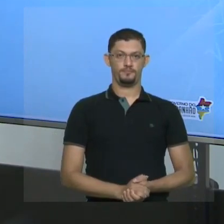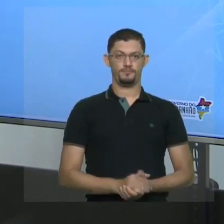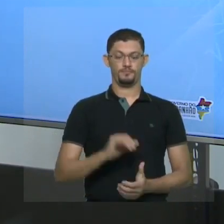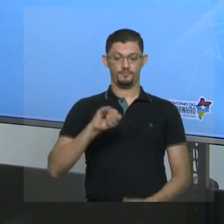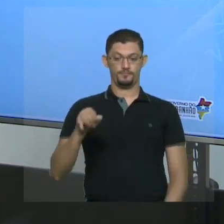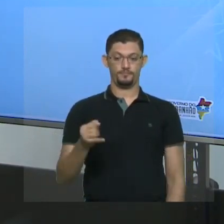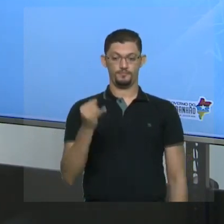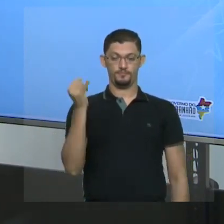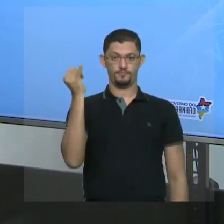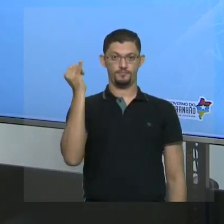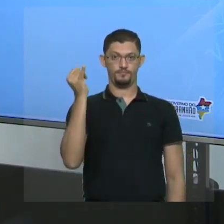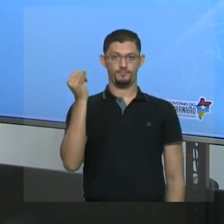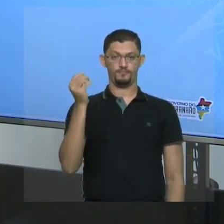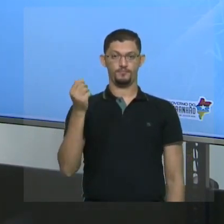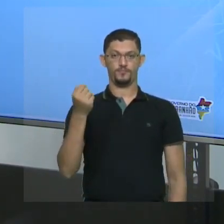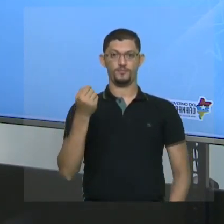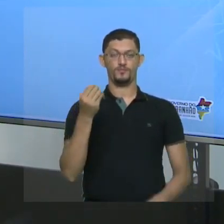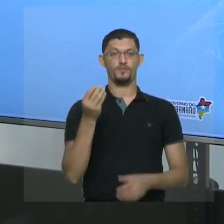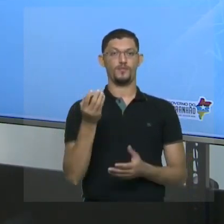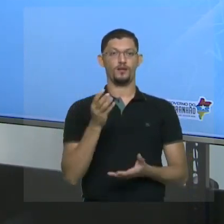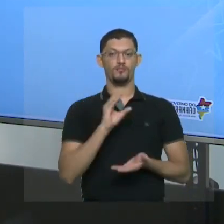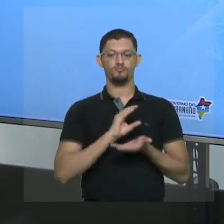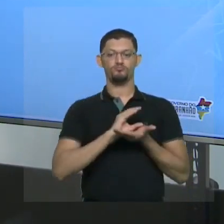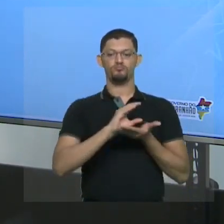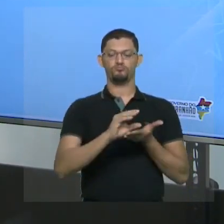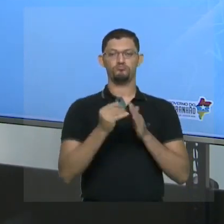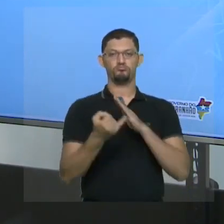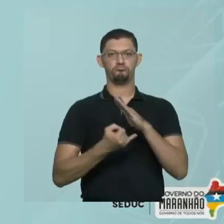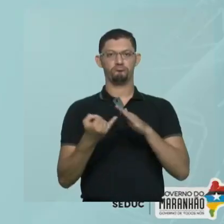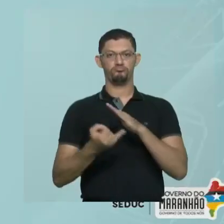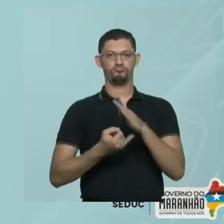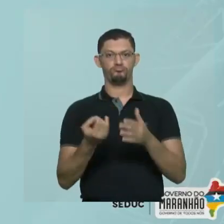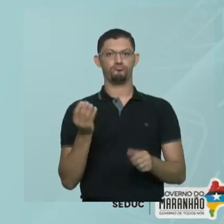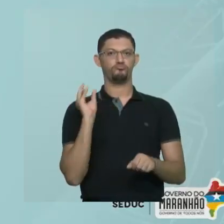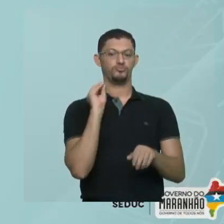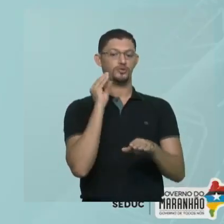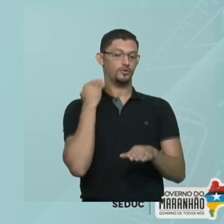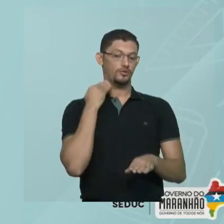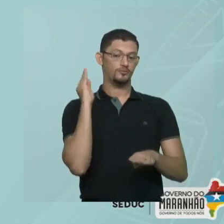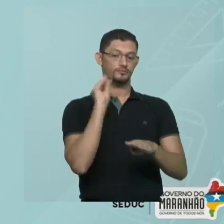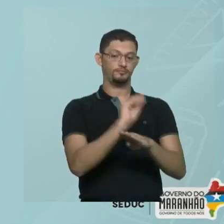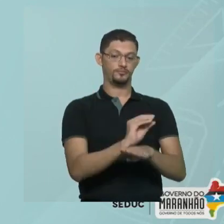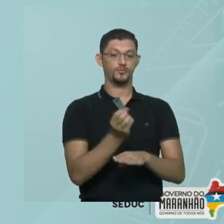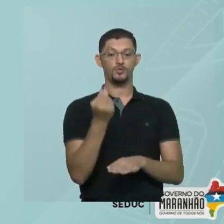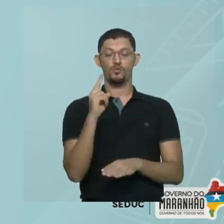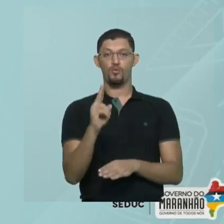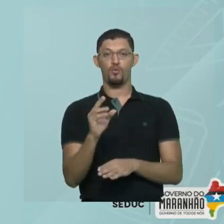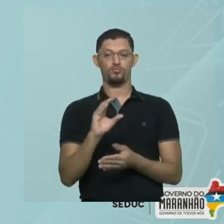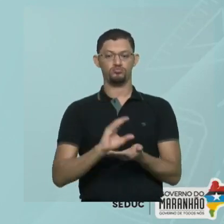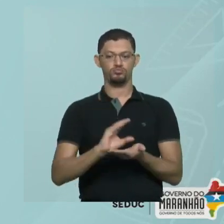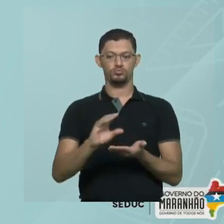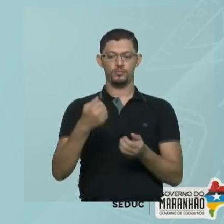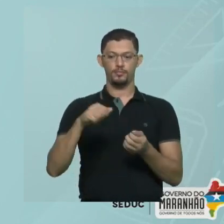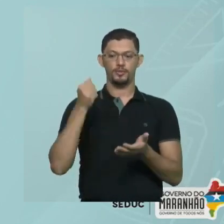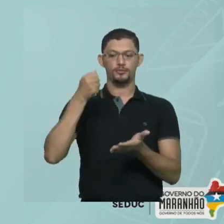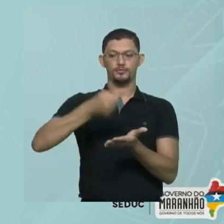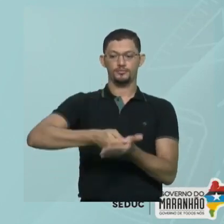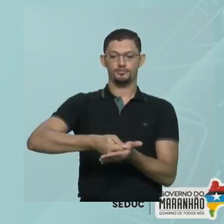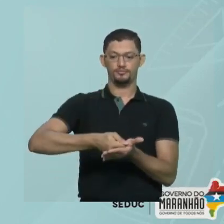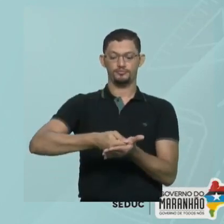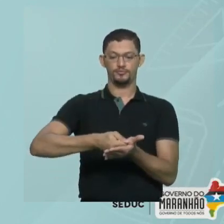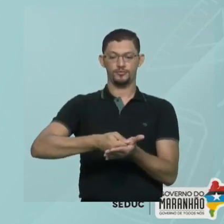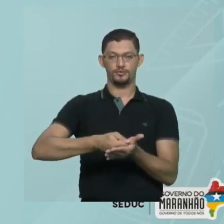Juro é uma remuneração que se recebe de uma instituição, no caso de uma aplicação, ou uma quantia que deve ser paga a ela em